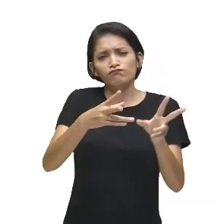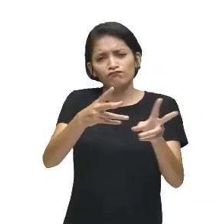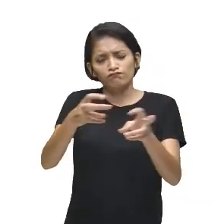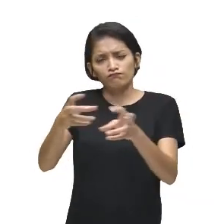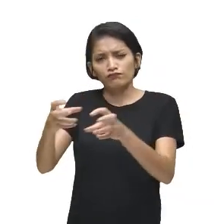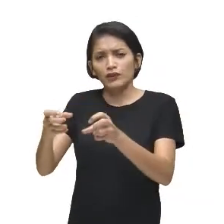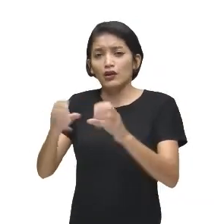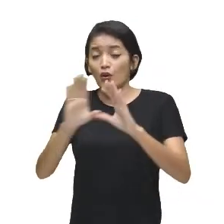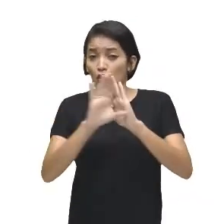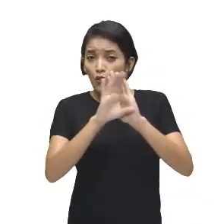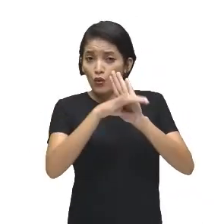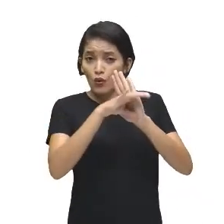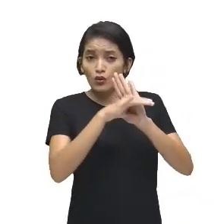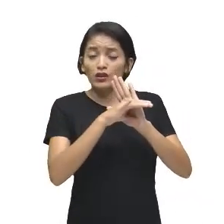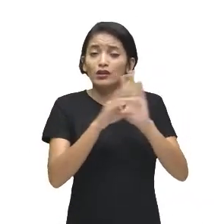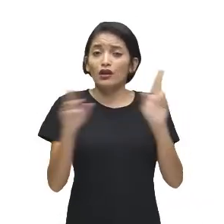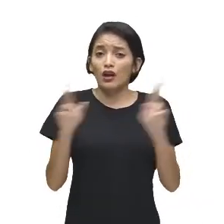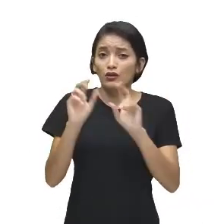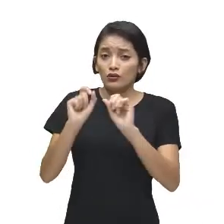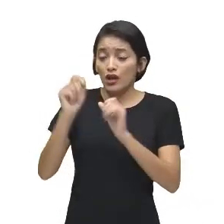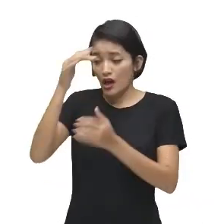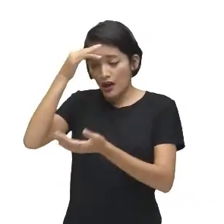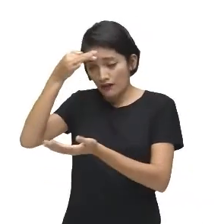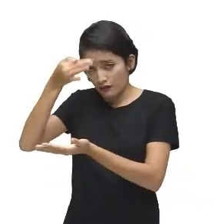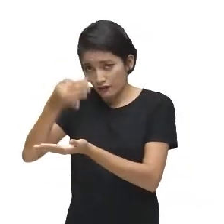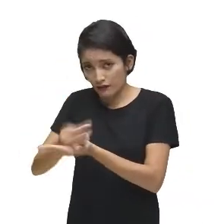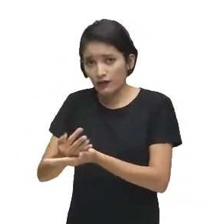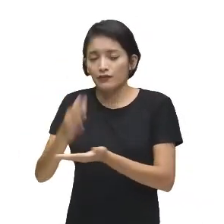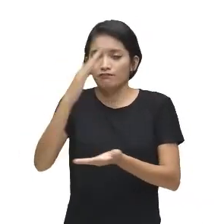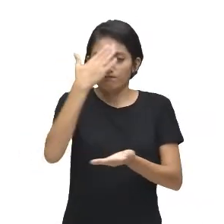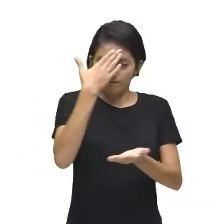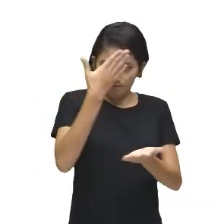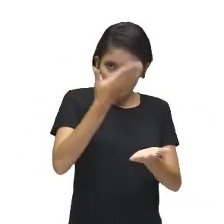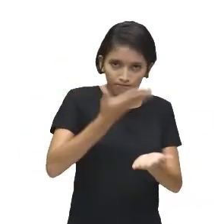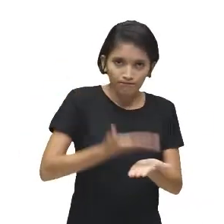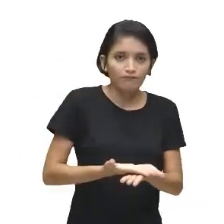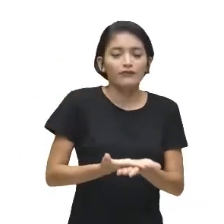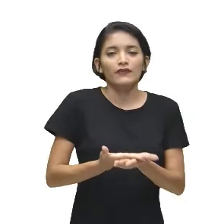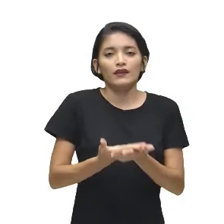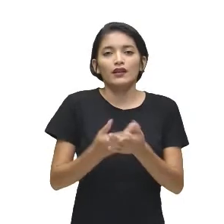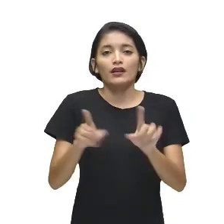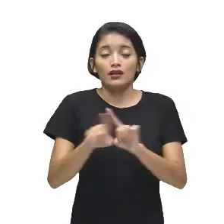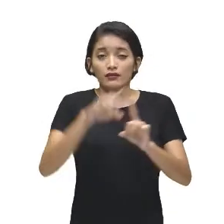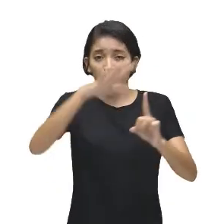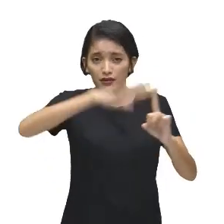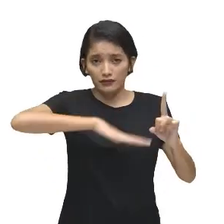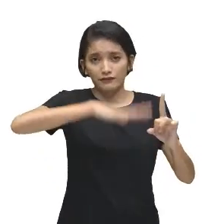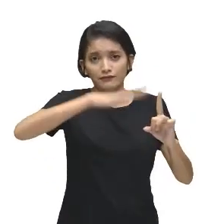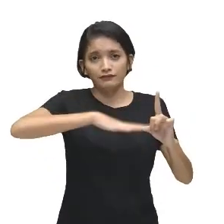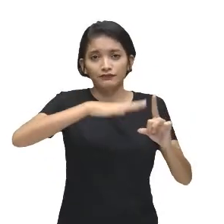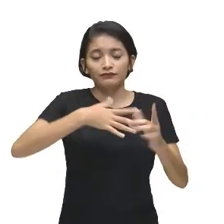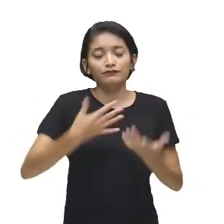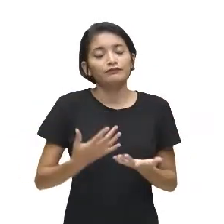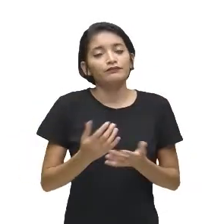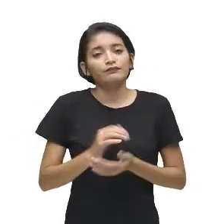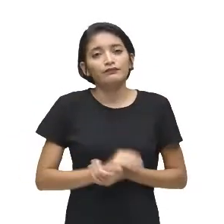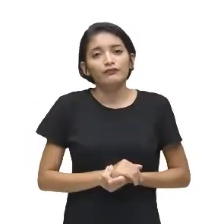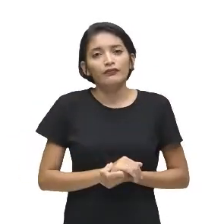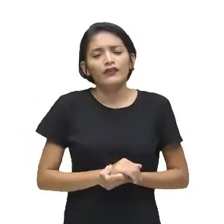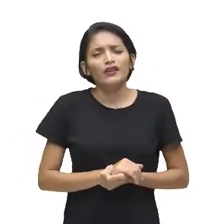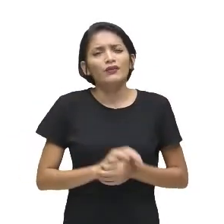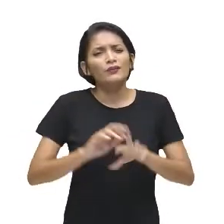alguns conceitos em relação à fé, à crença e à devoção. E vimos que